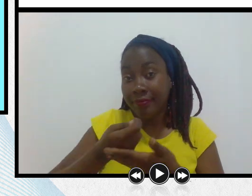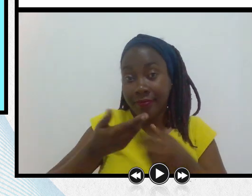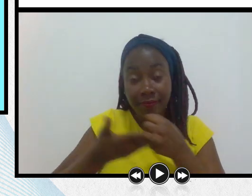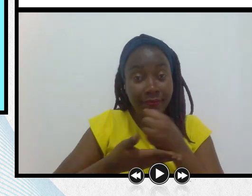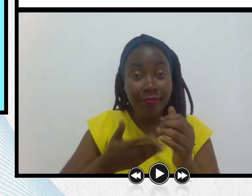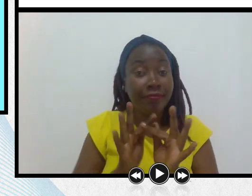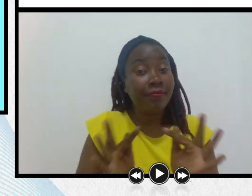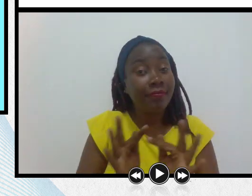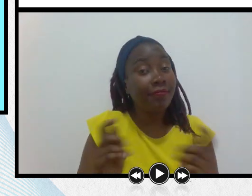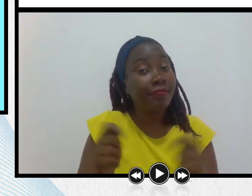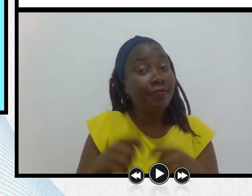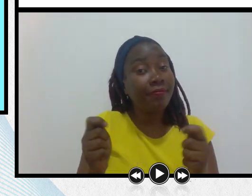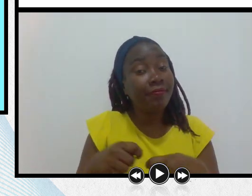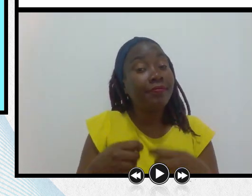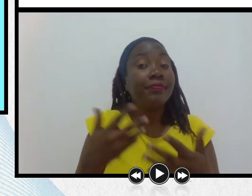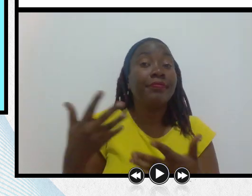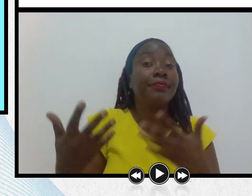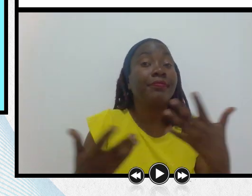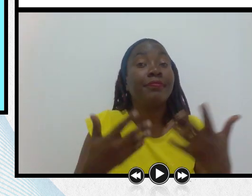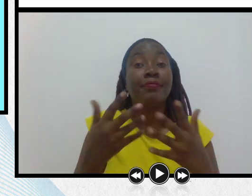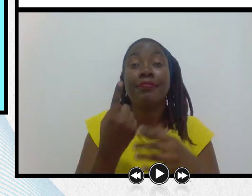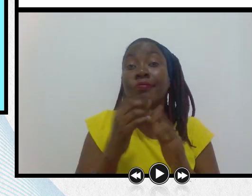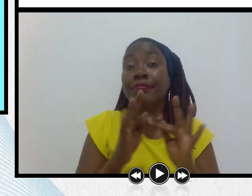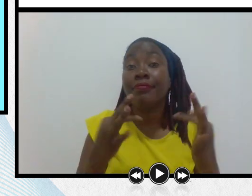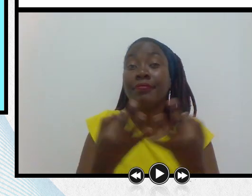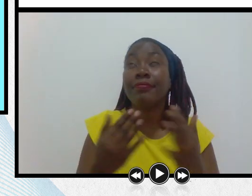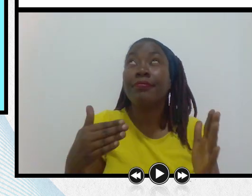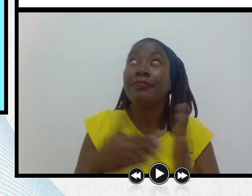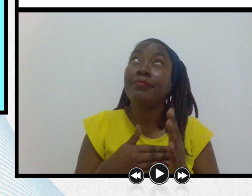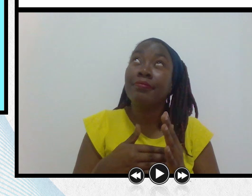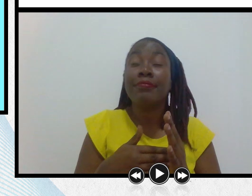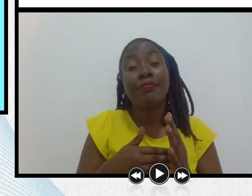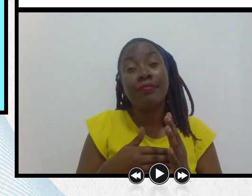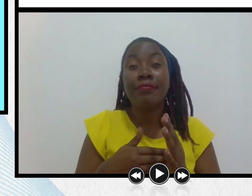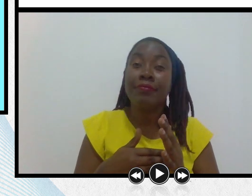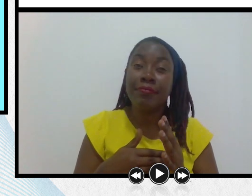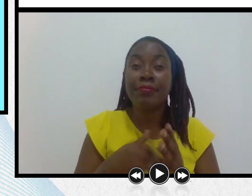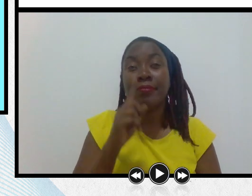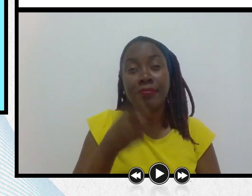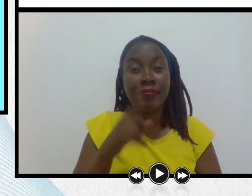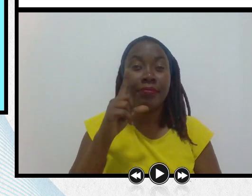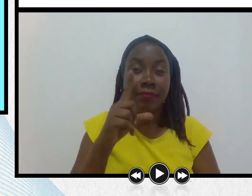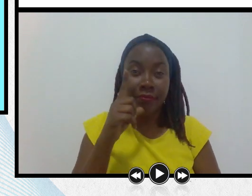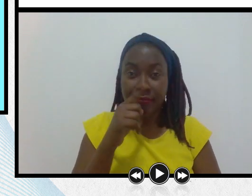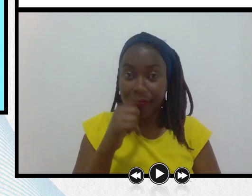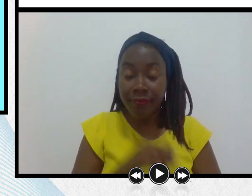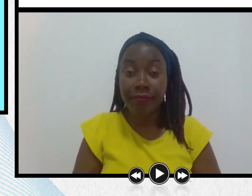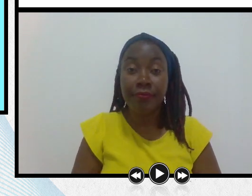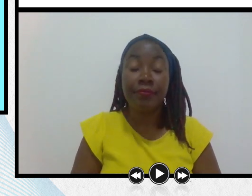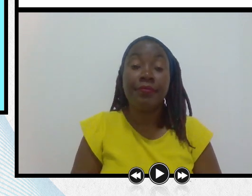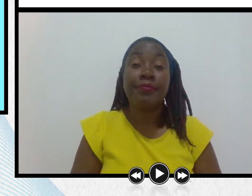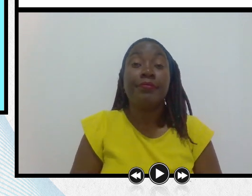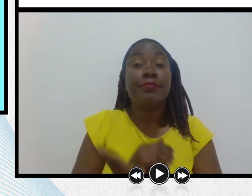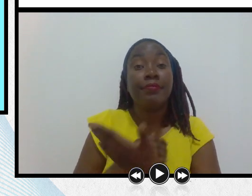o suficiente para uma família com para clorar até 1.000 litros de água. O